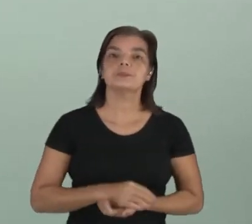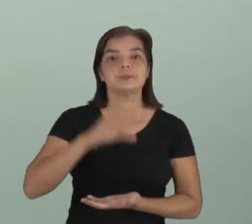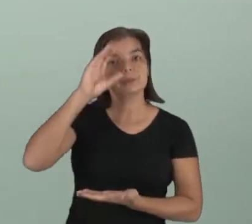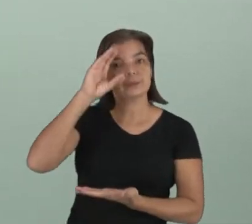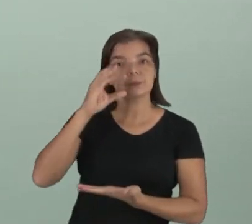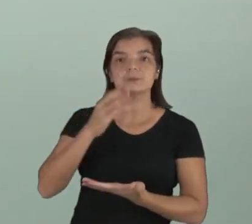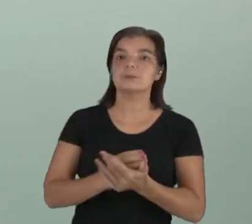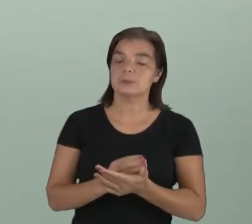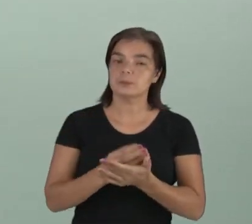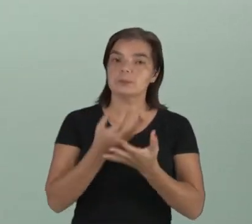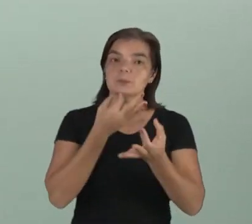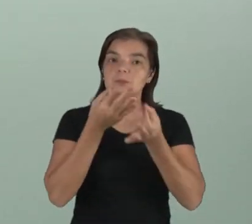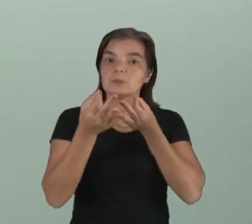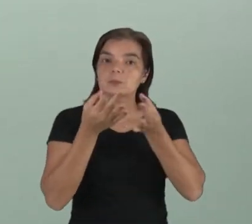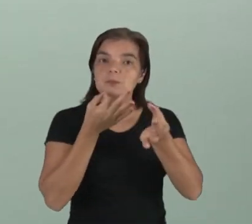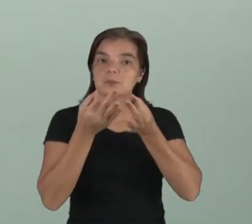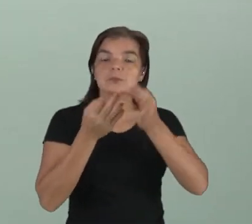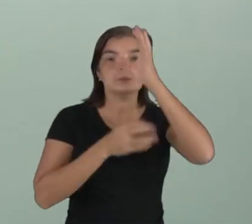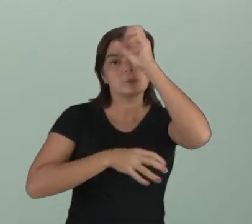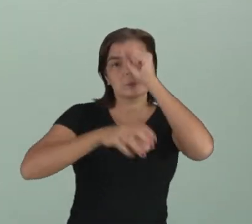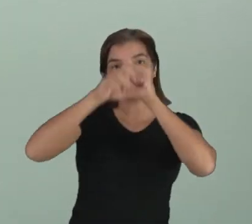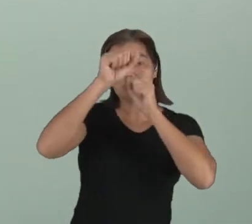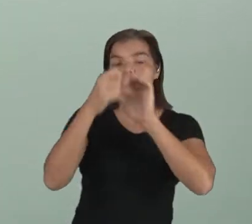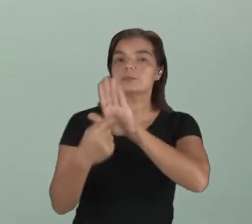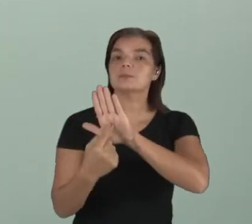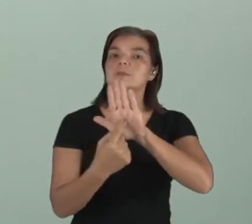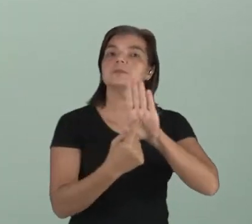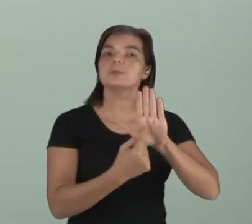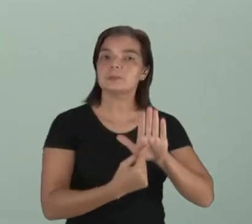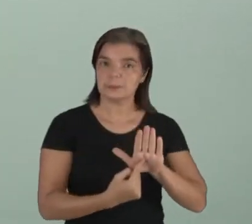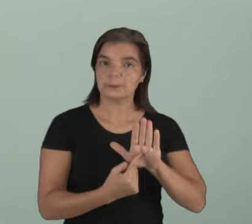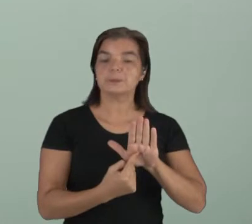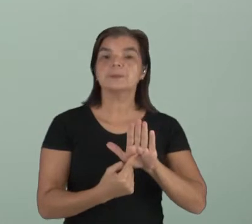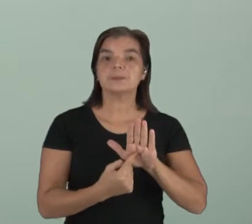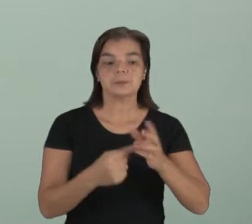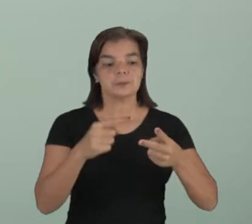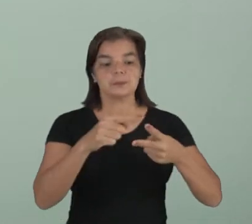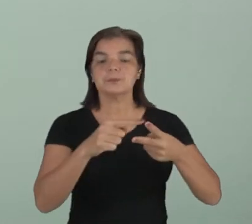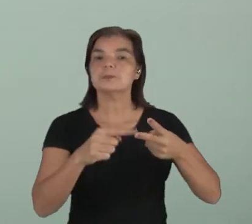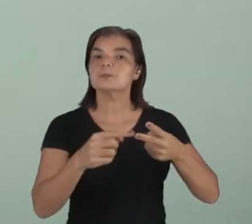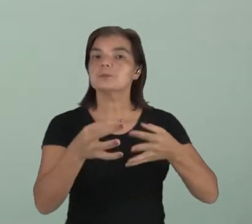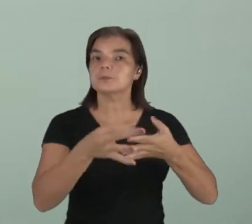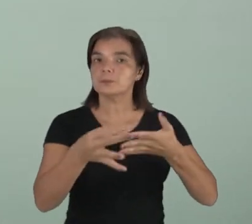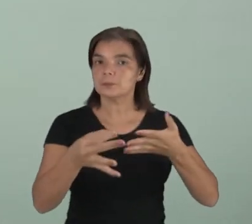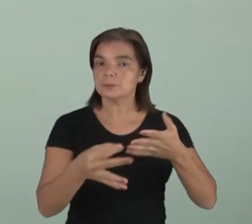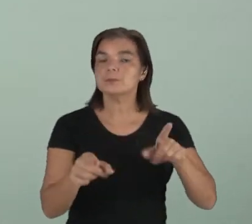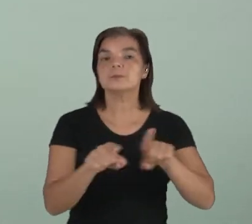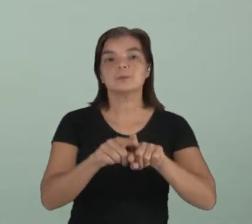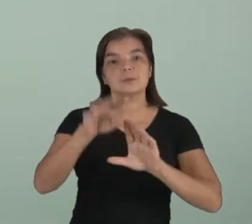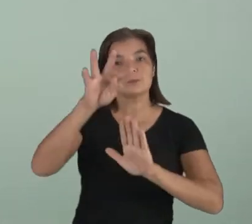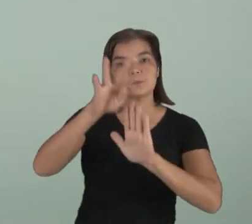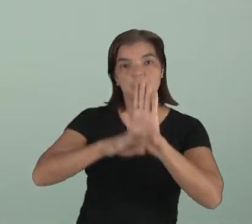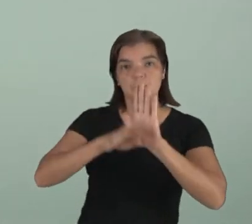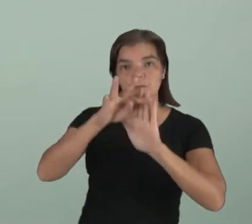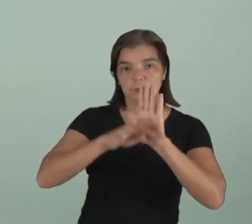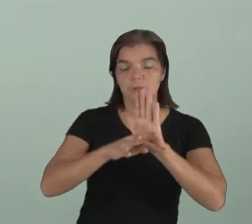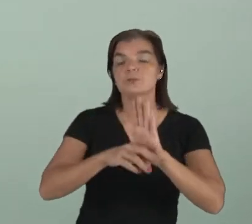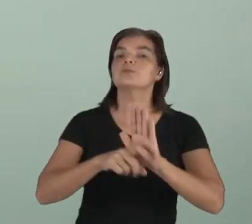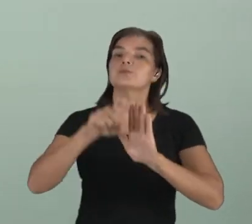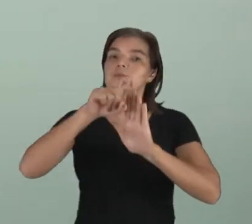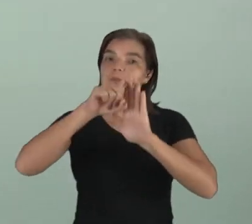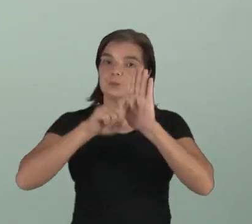e argumento, nós vamos aprender a identificar esses dois elementos no texto